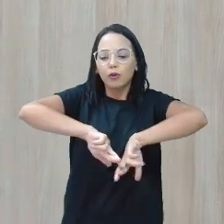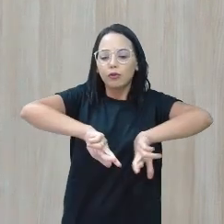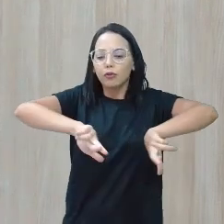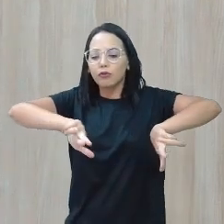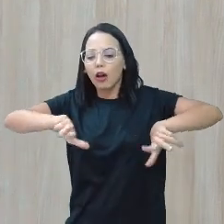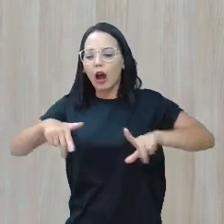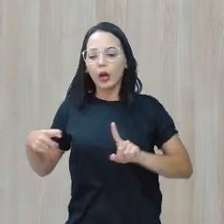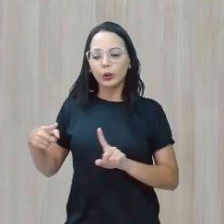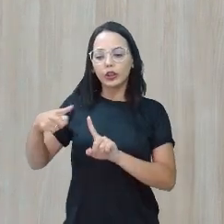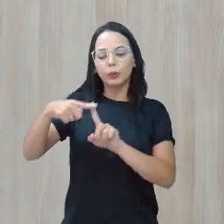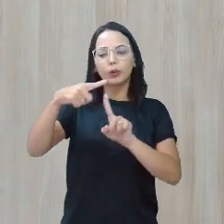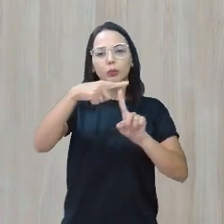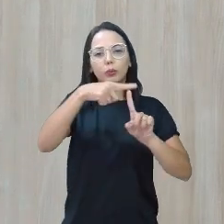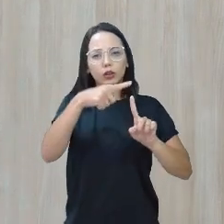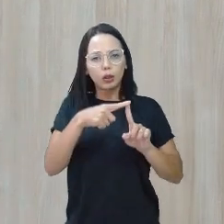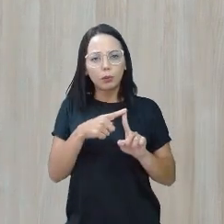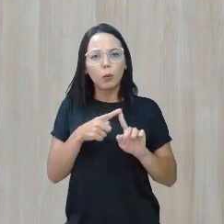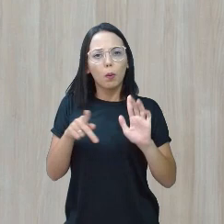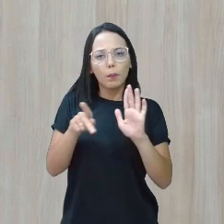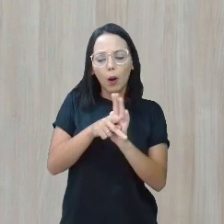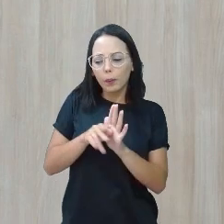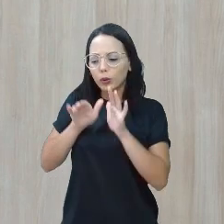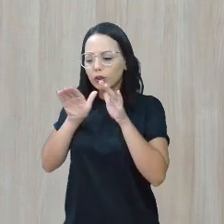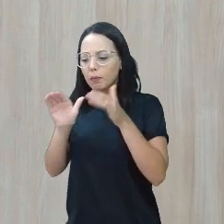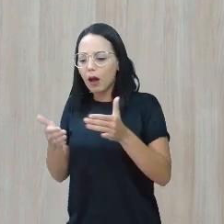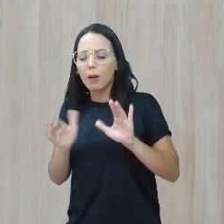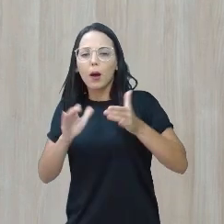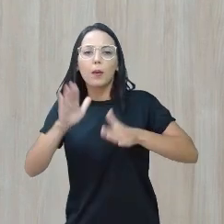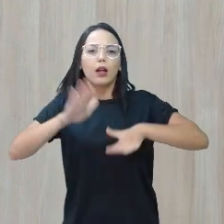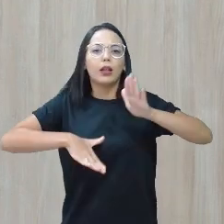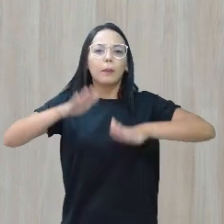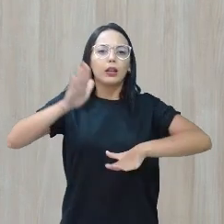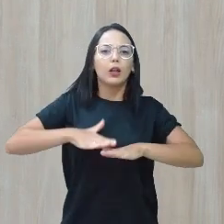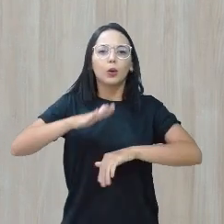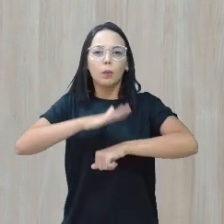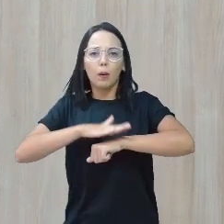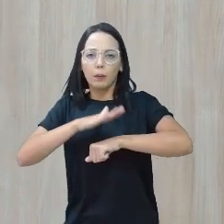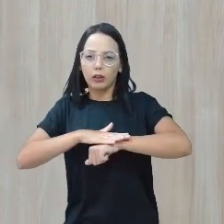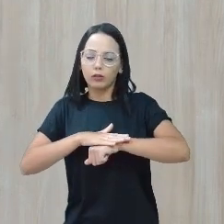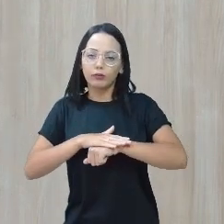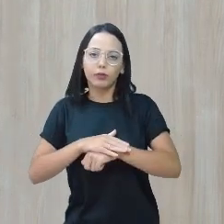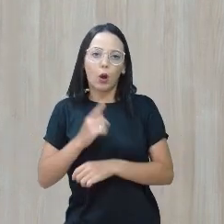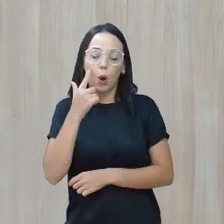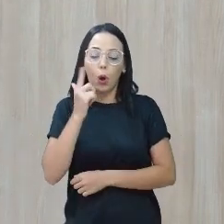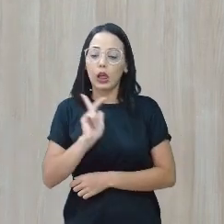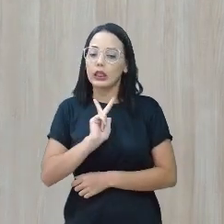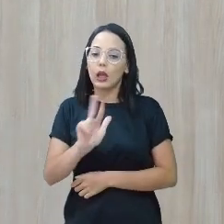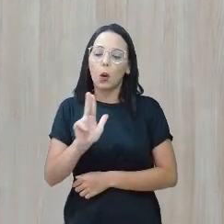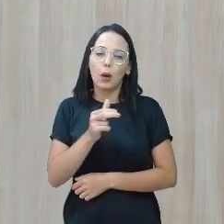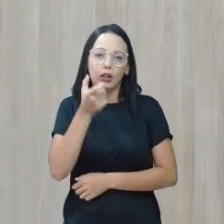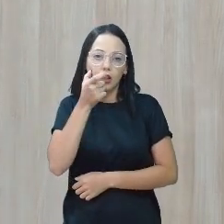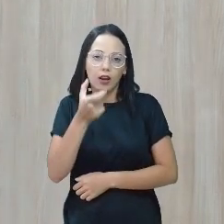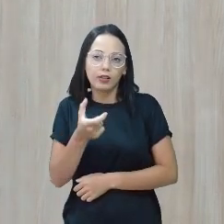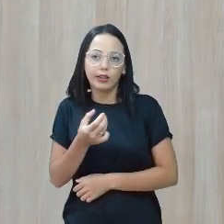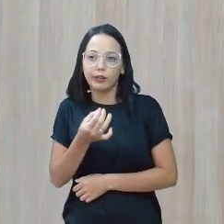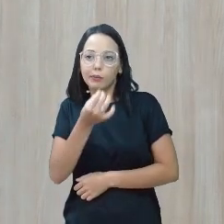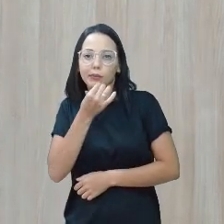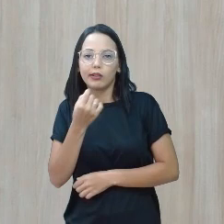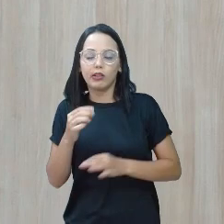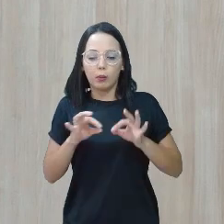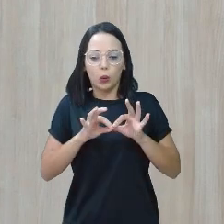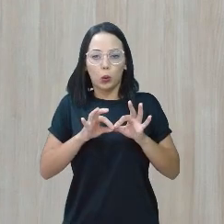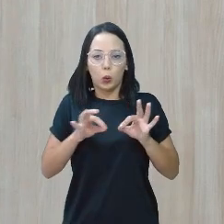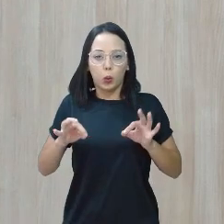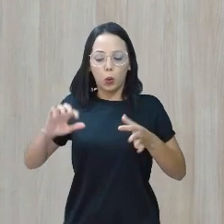medidas, cada uma vai se adequar a uma situação, não é? A gente viu que não era interessante, por exemplo, medir a distância